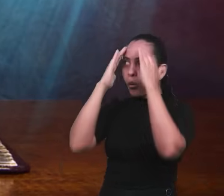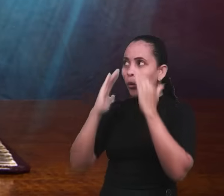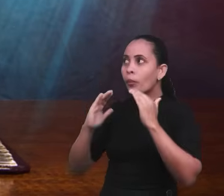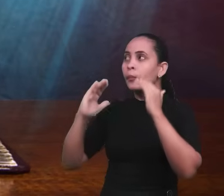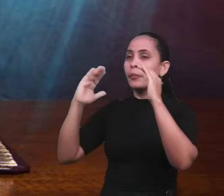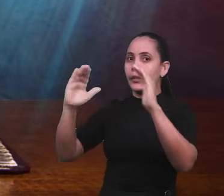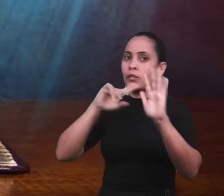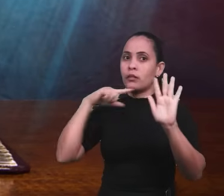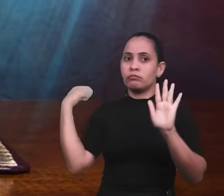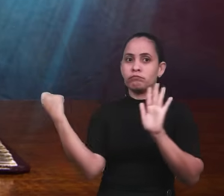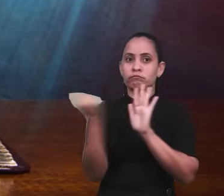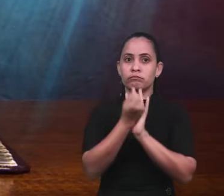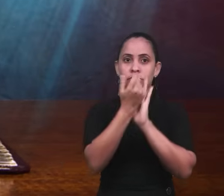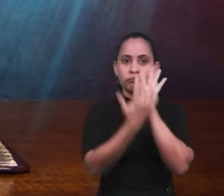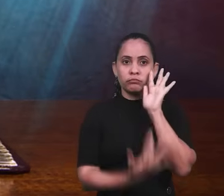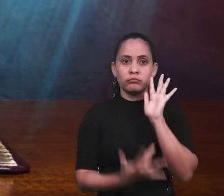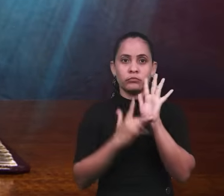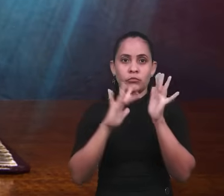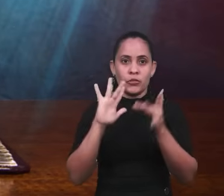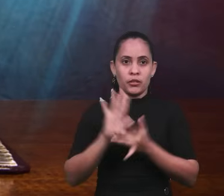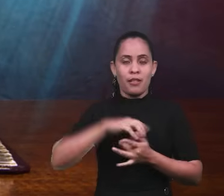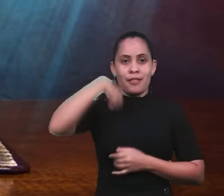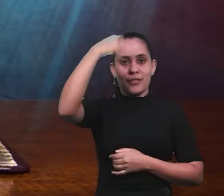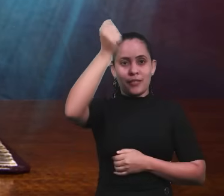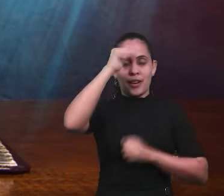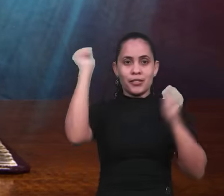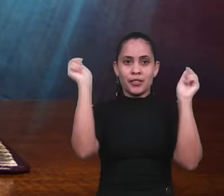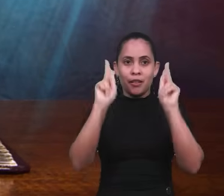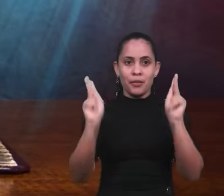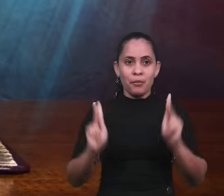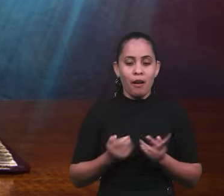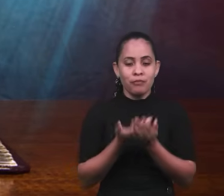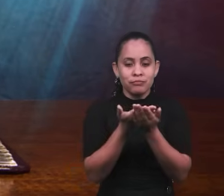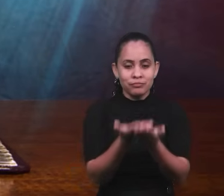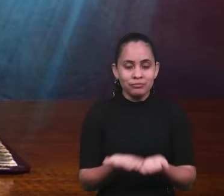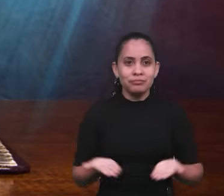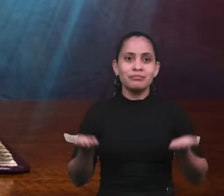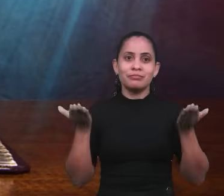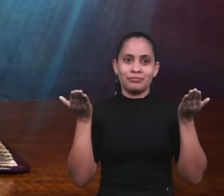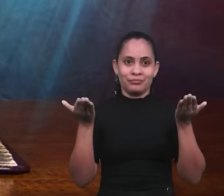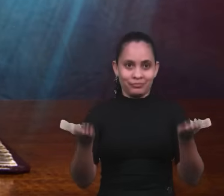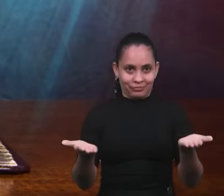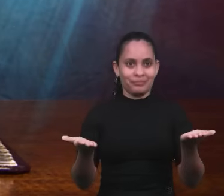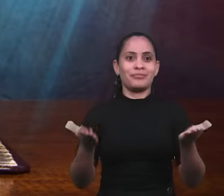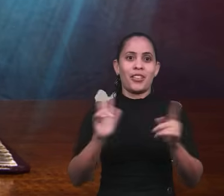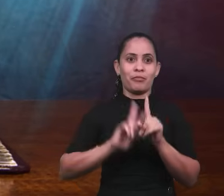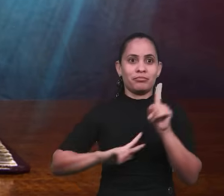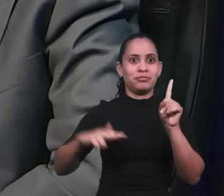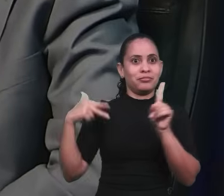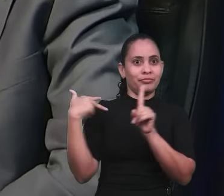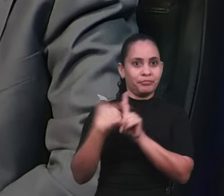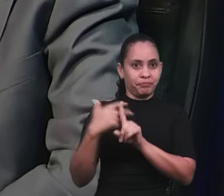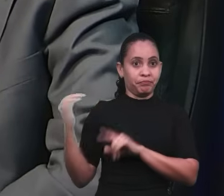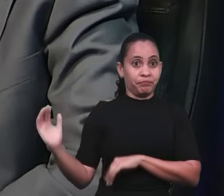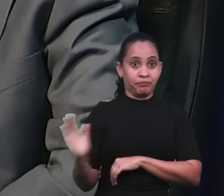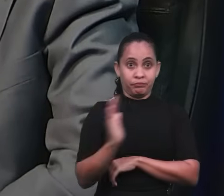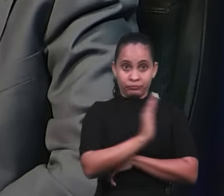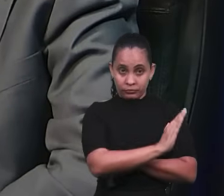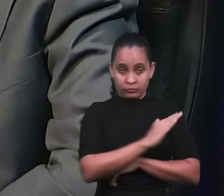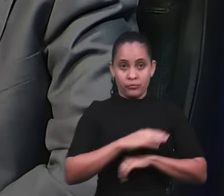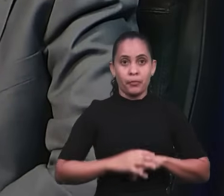aspersão do sangue de Jesus Cristo. Graça e paz vos sejam multiplicadas. Pastor Elcio,